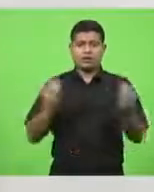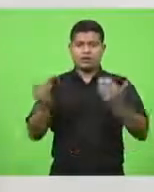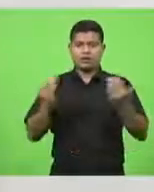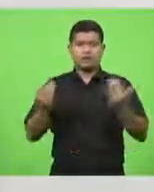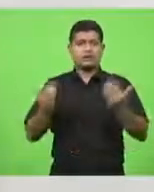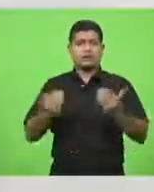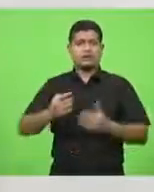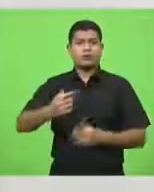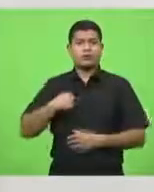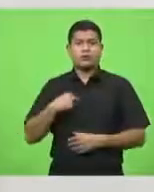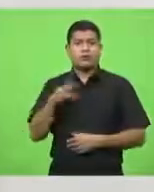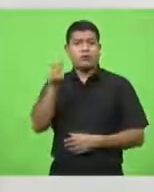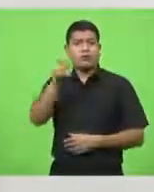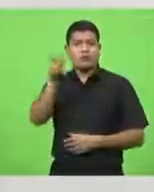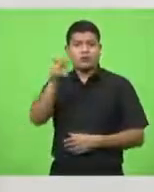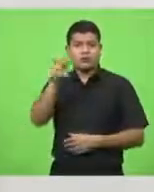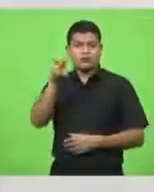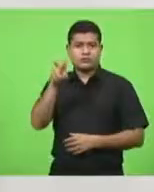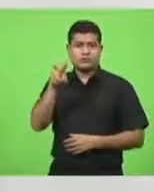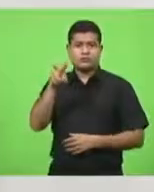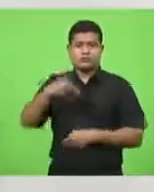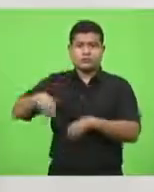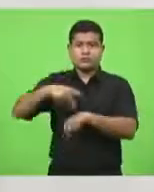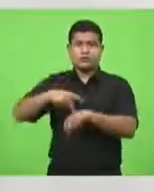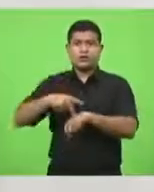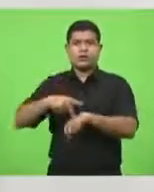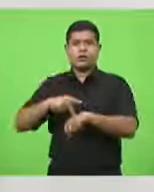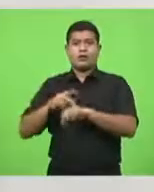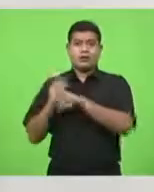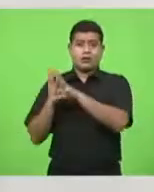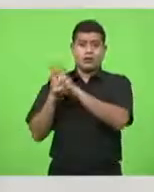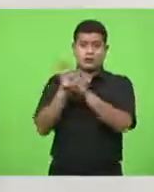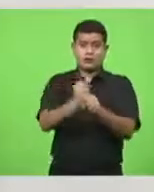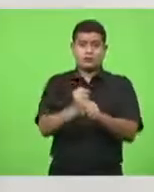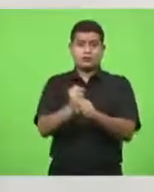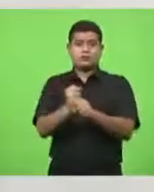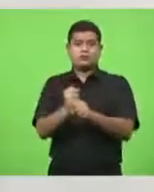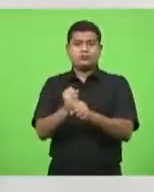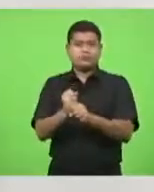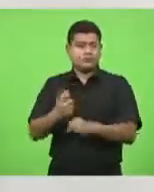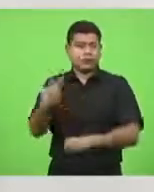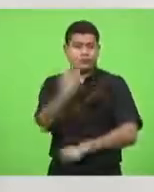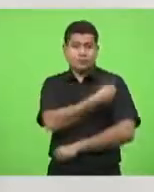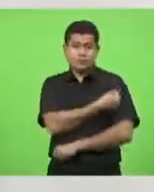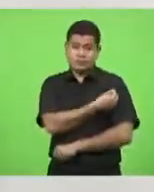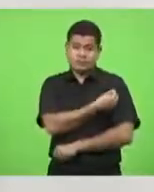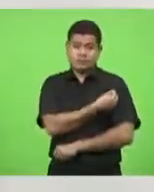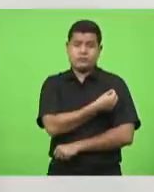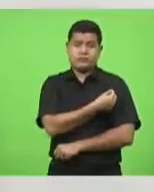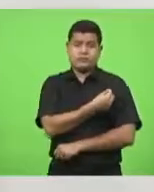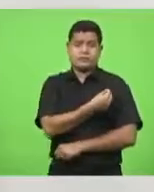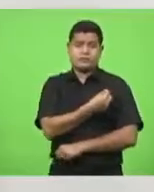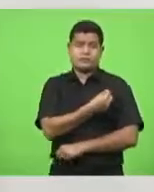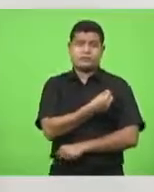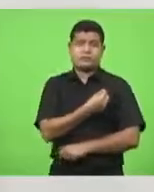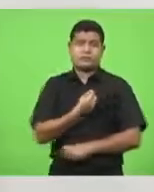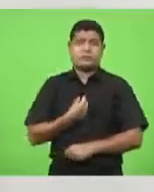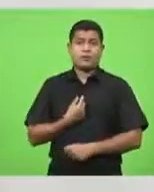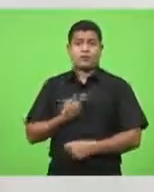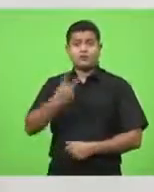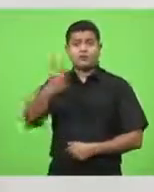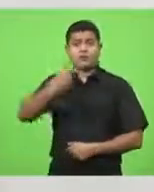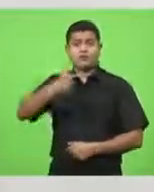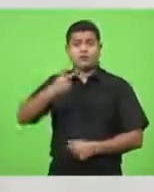somos o quinto país em números absolutos em vacinação. E nós somos o segundo da